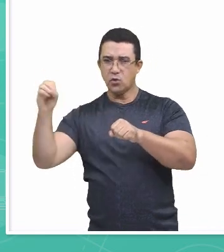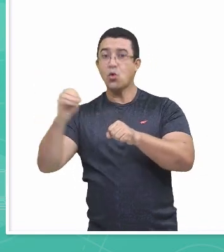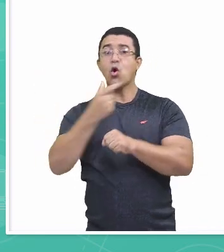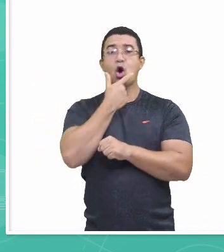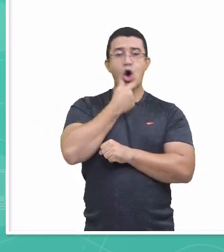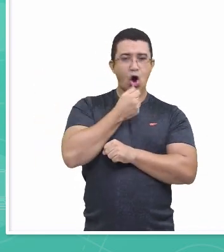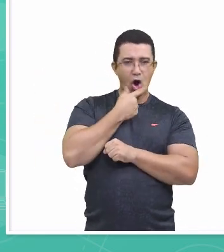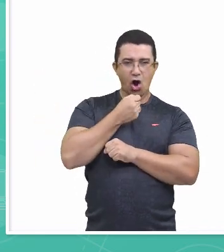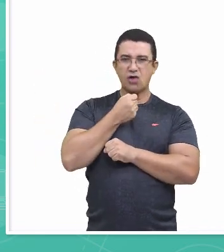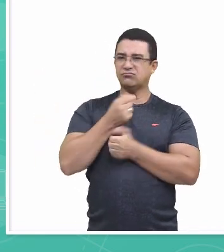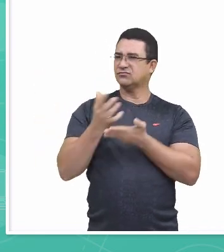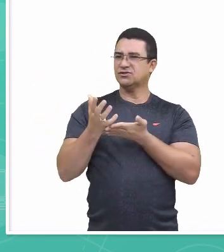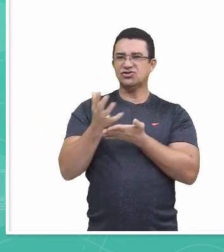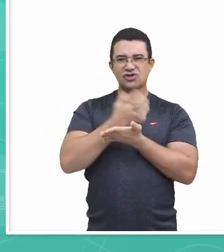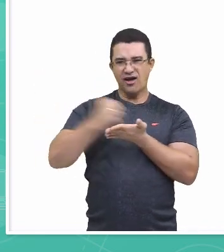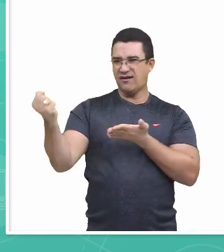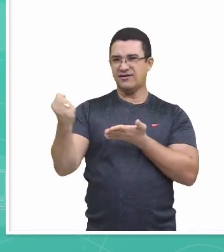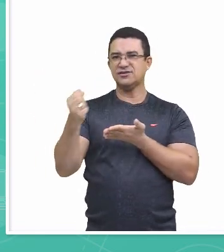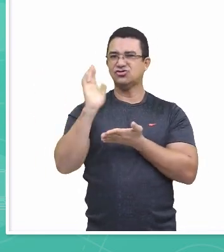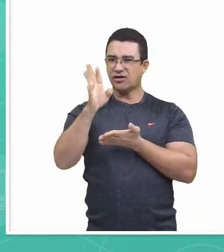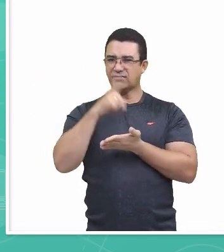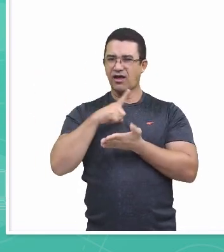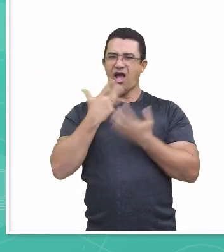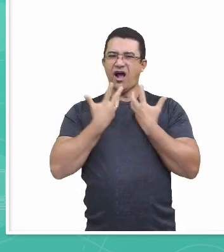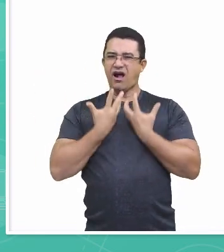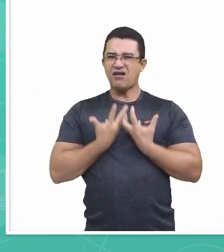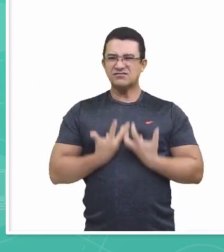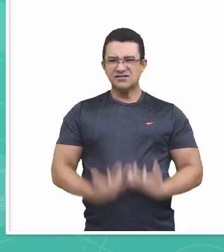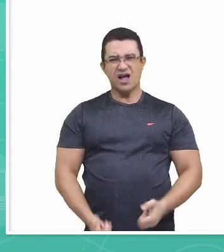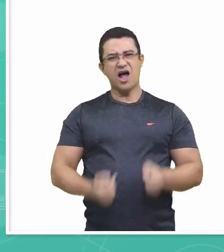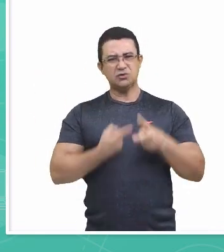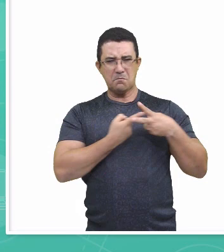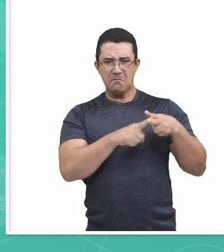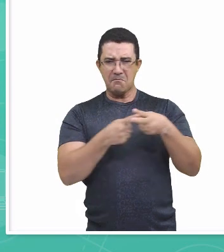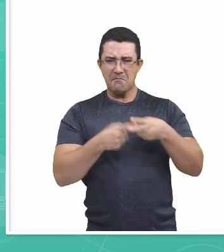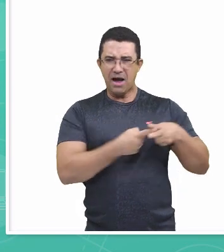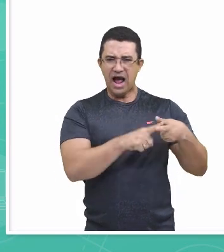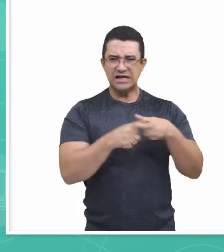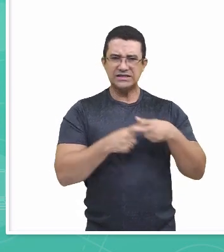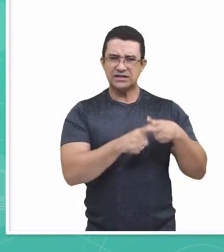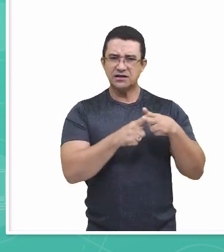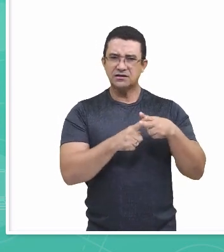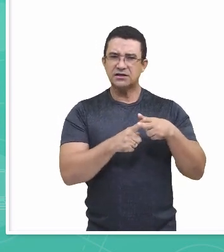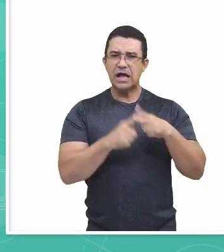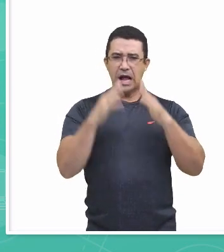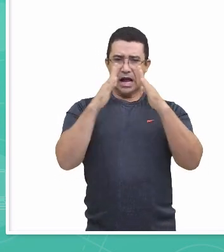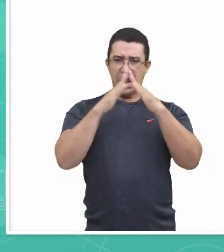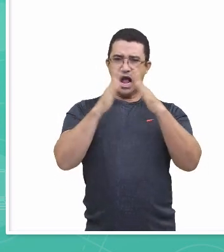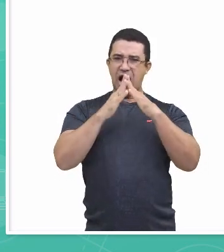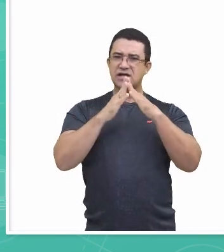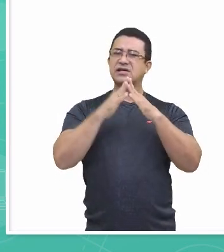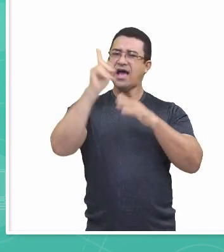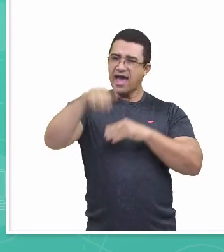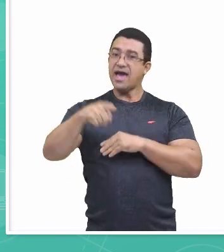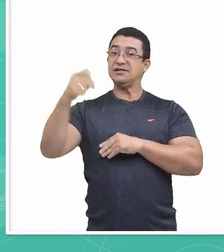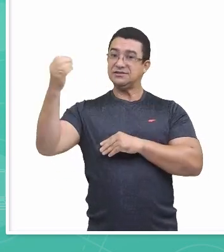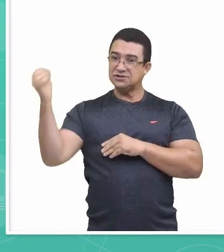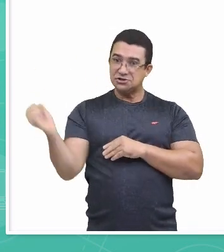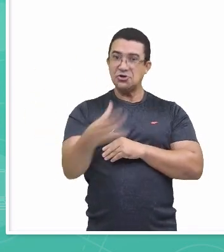os homens já vão ter se cansado das máquinas e as casas serão